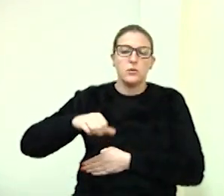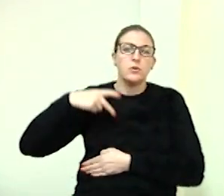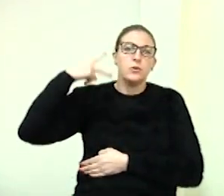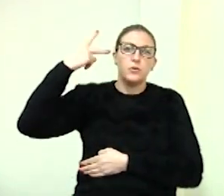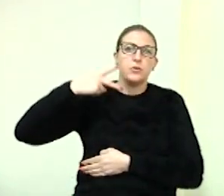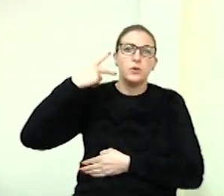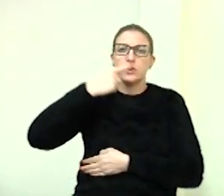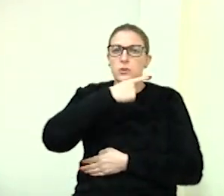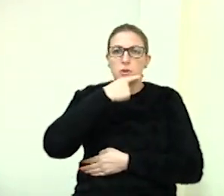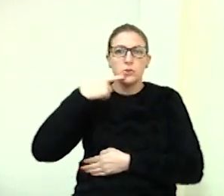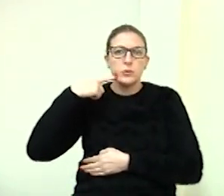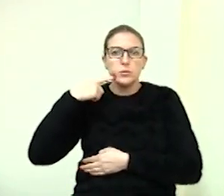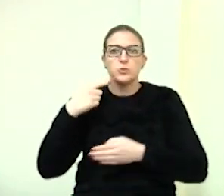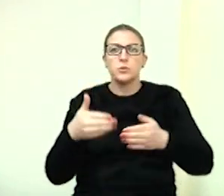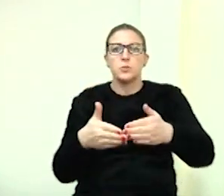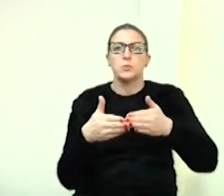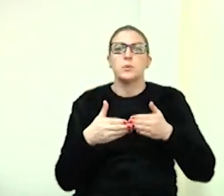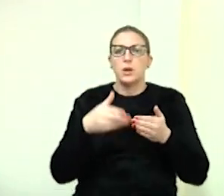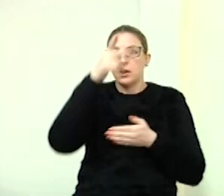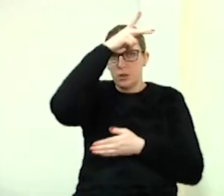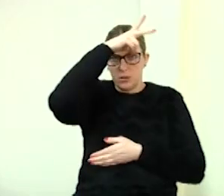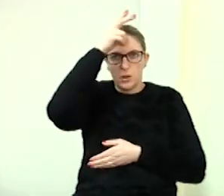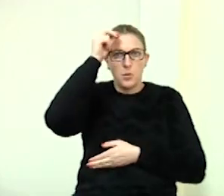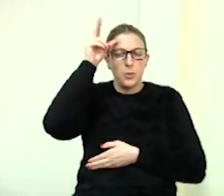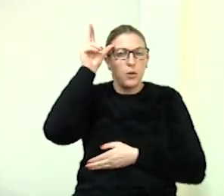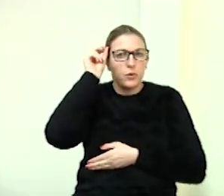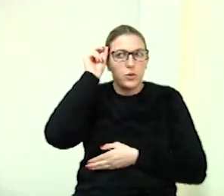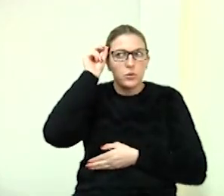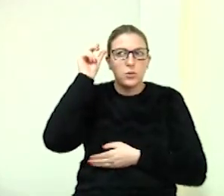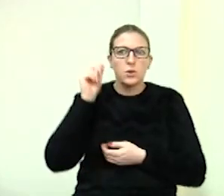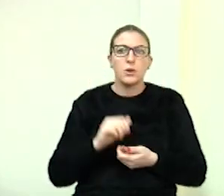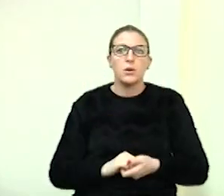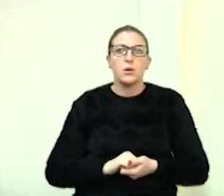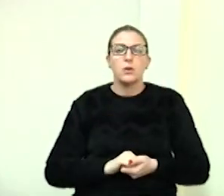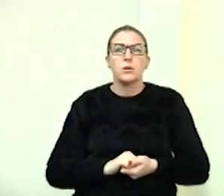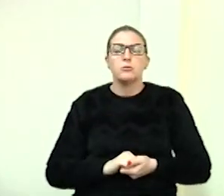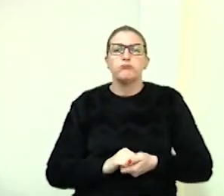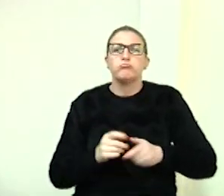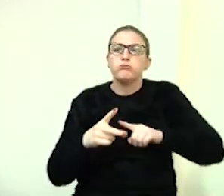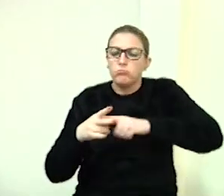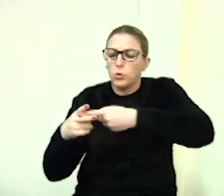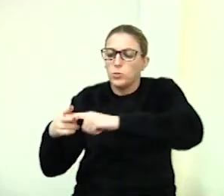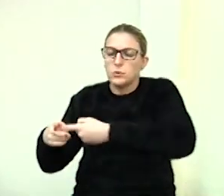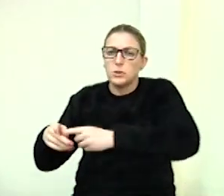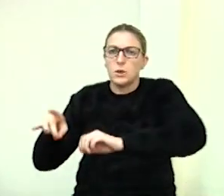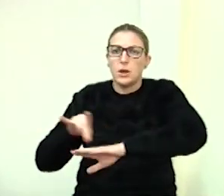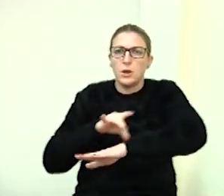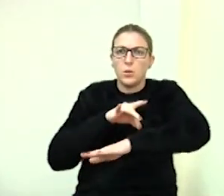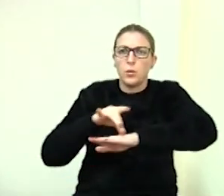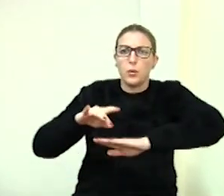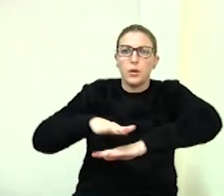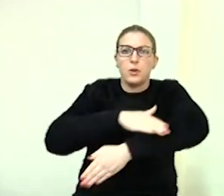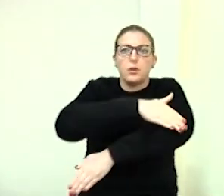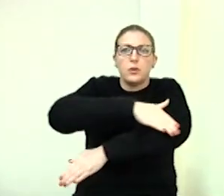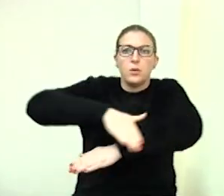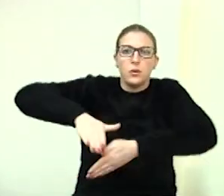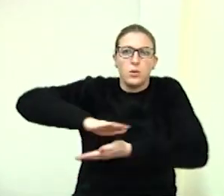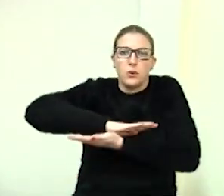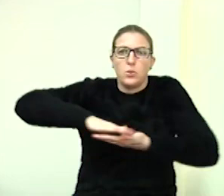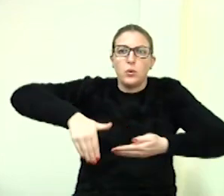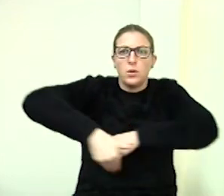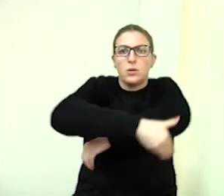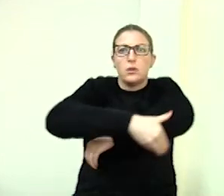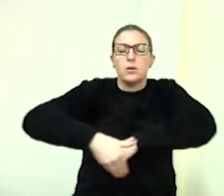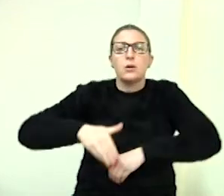autor Claudemir Araújo, solicita aos órgãos competentes do Poder Executivo Municipal melhorias na pavimentação da Rua Lúcia e de